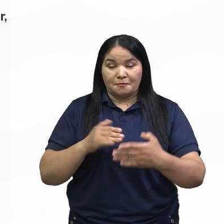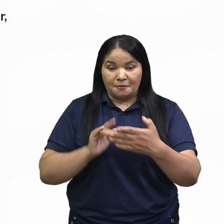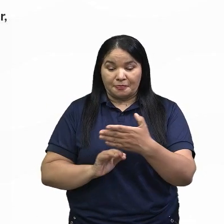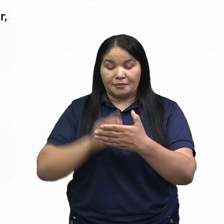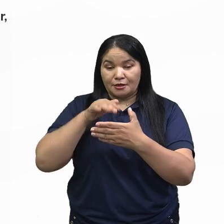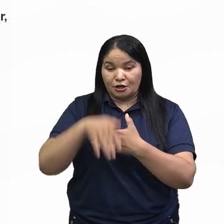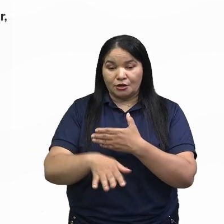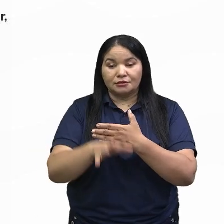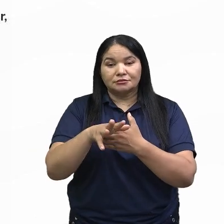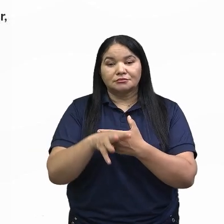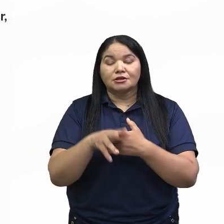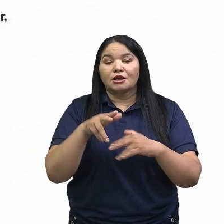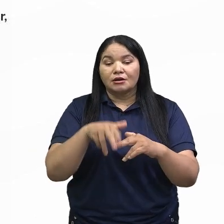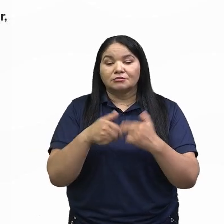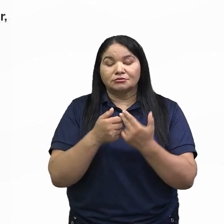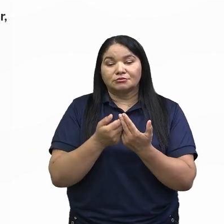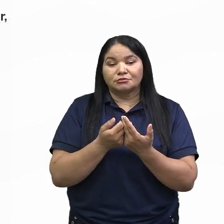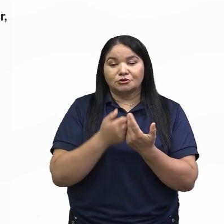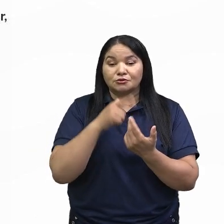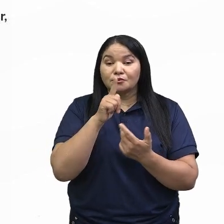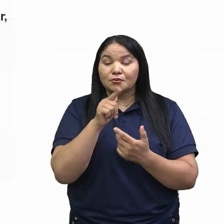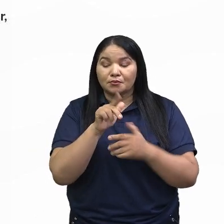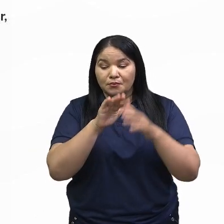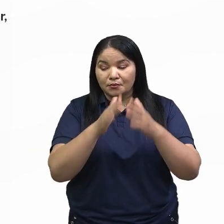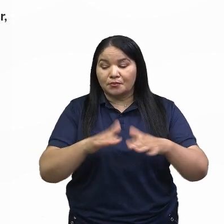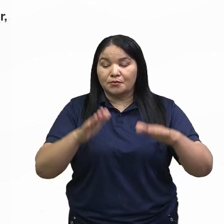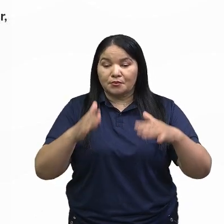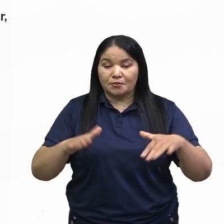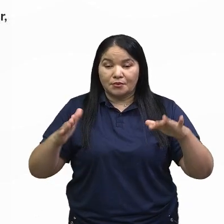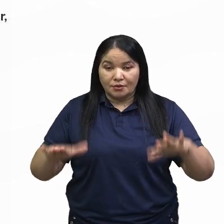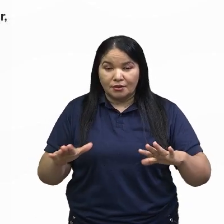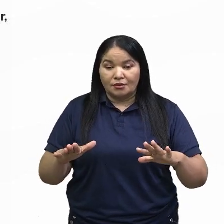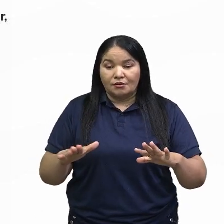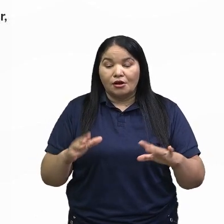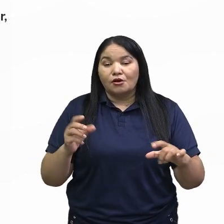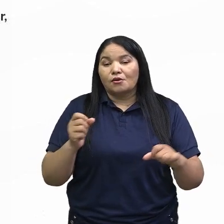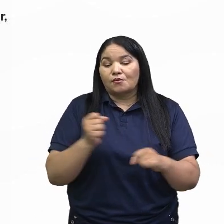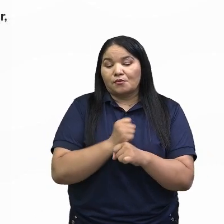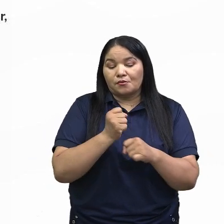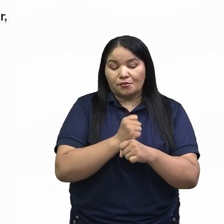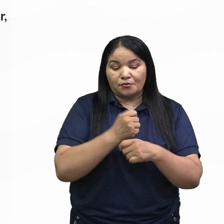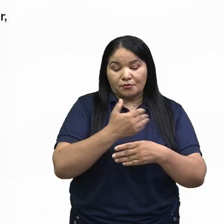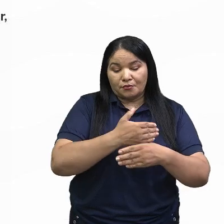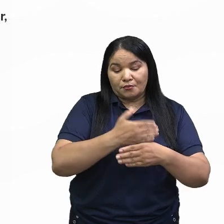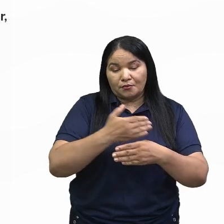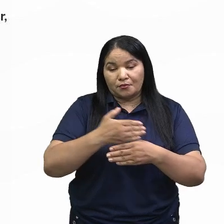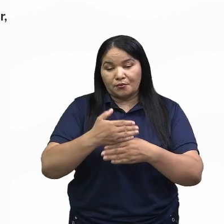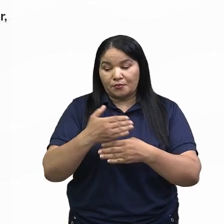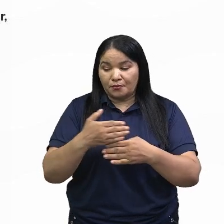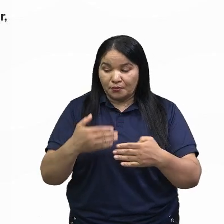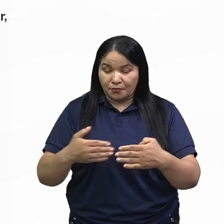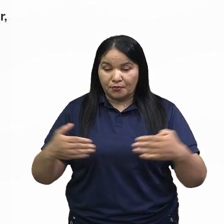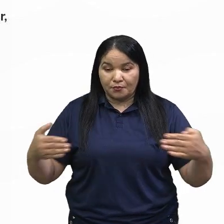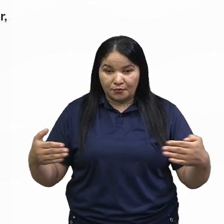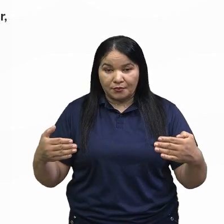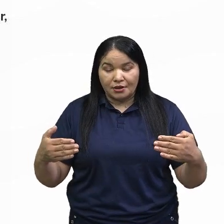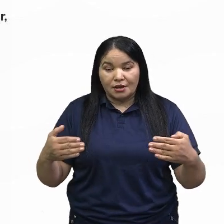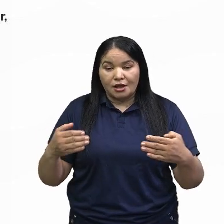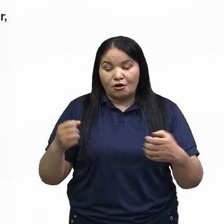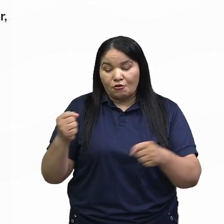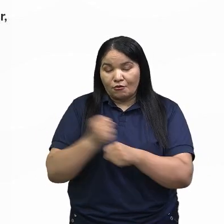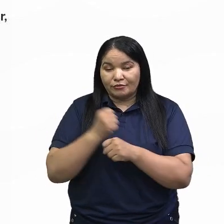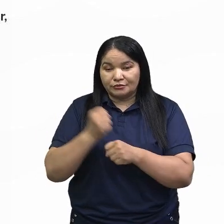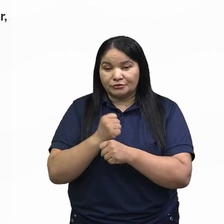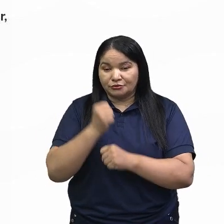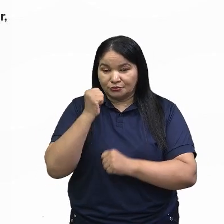consegue dos rios, né? Fazendo barragens nos rios, construindo usinas